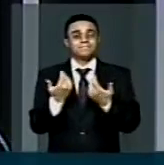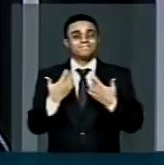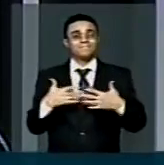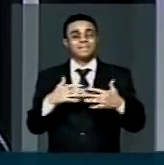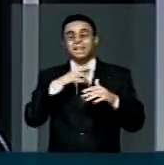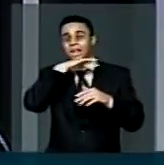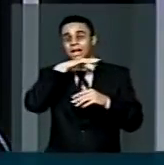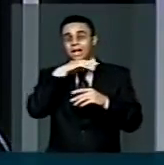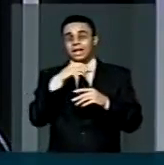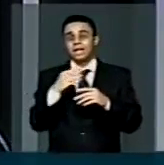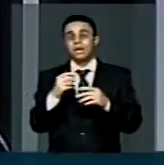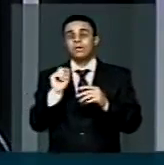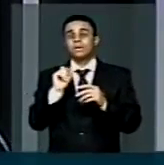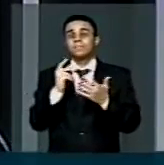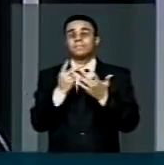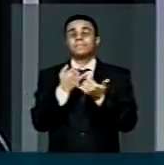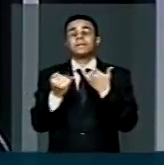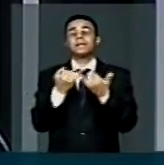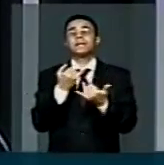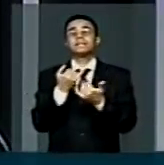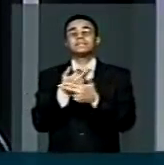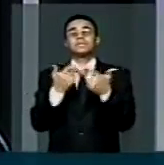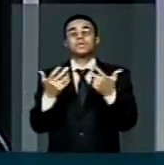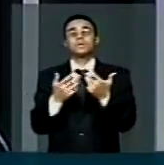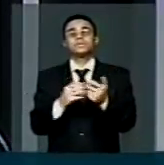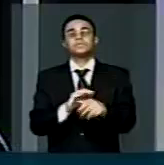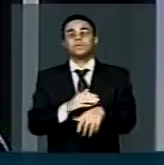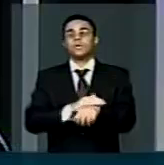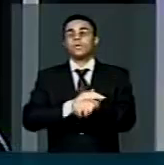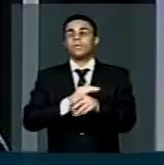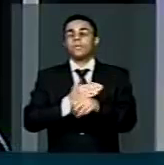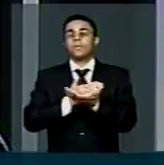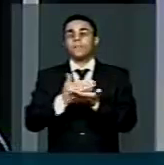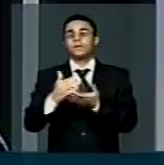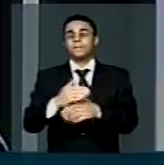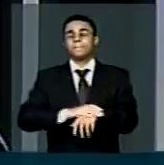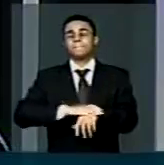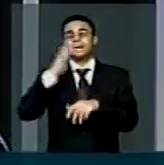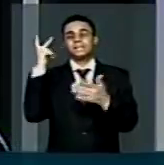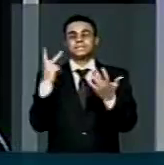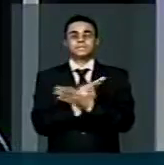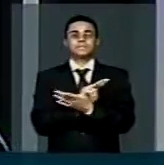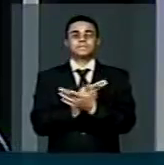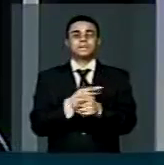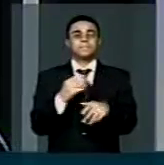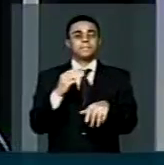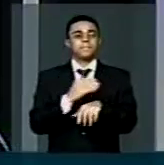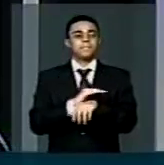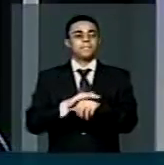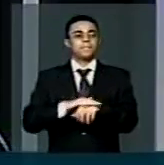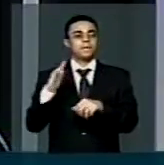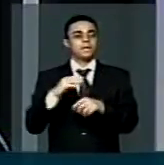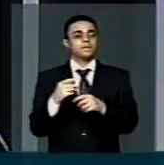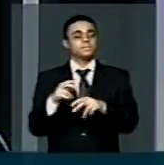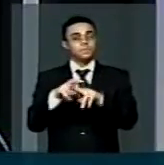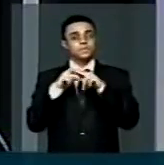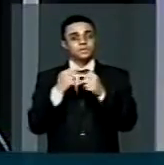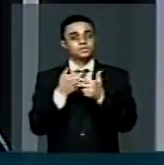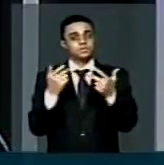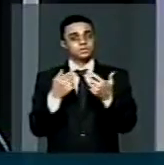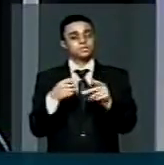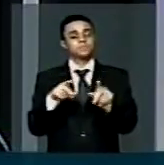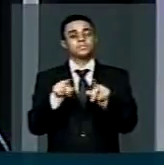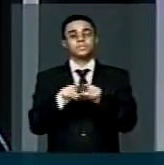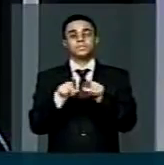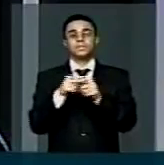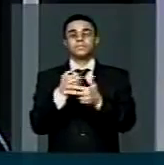é que os conflitos têm se intensificado, os abusos têm se tornado mais frequentes por conta da proximidade dos grandes eventos. E